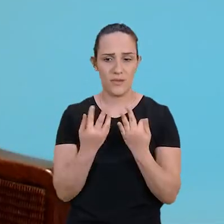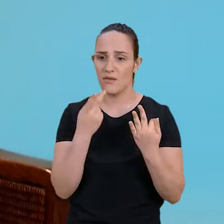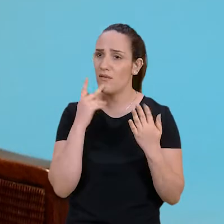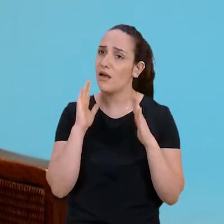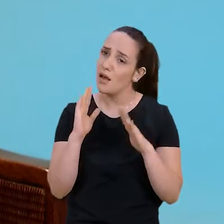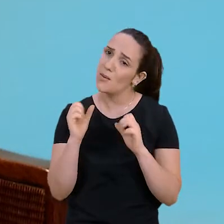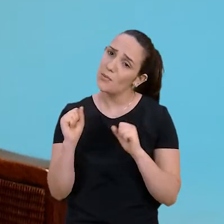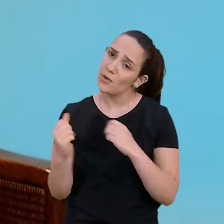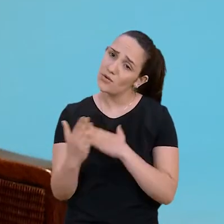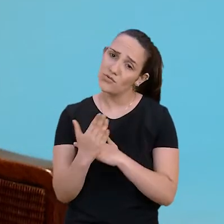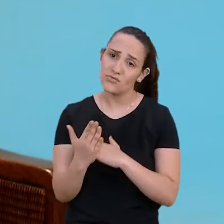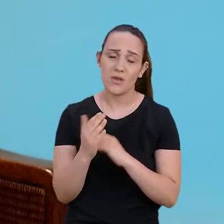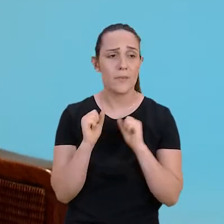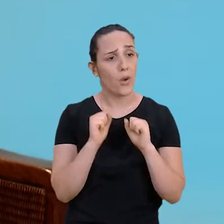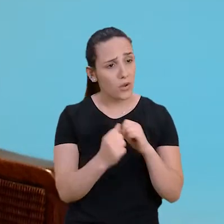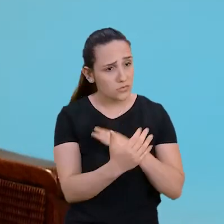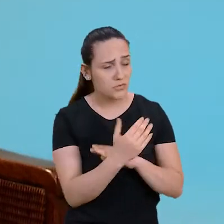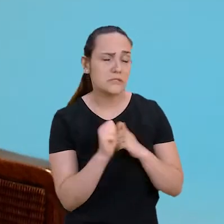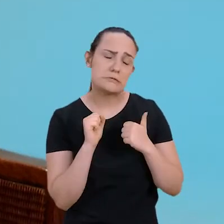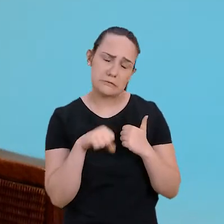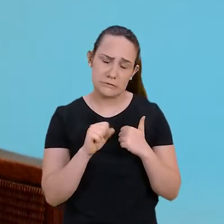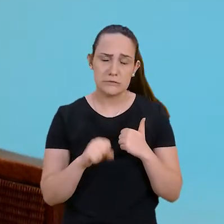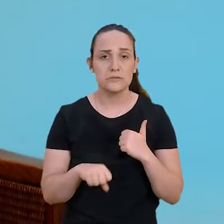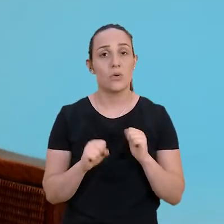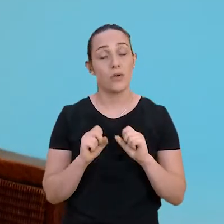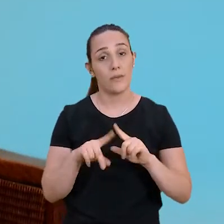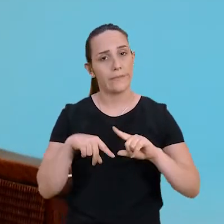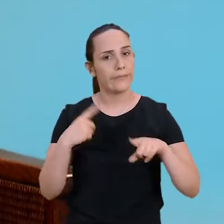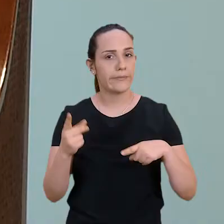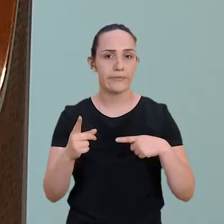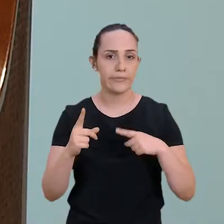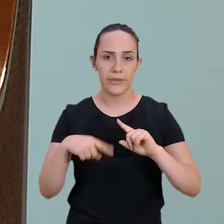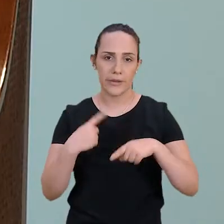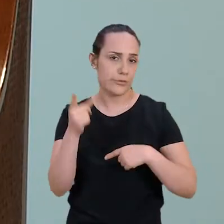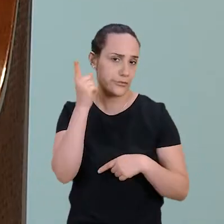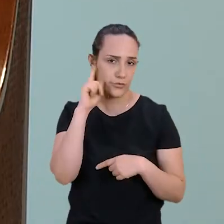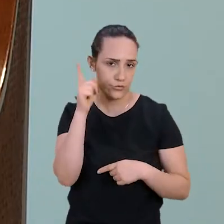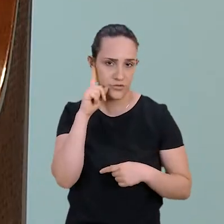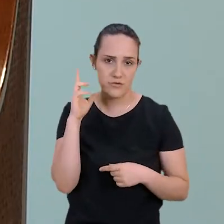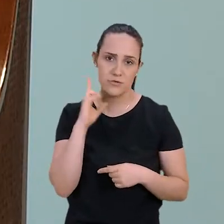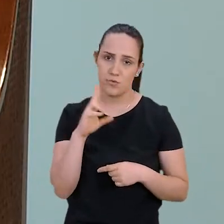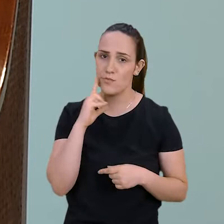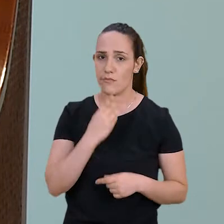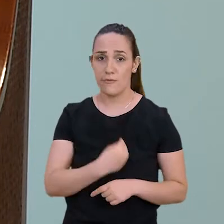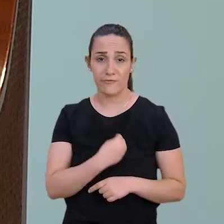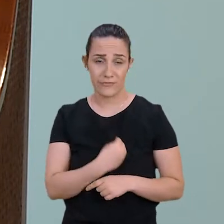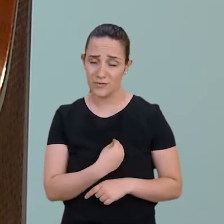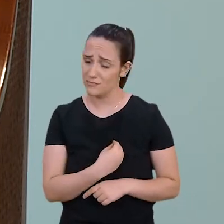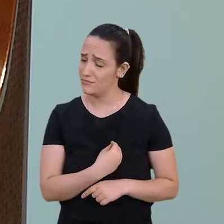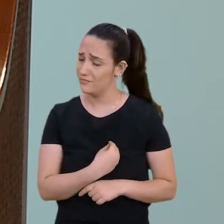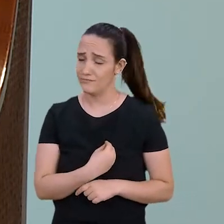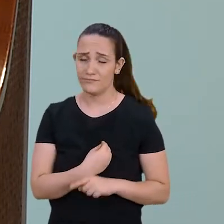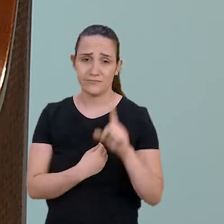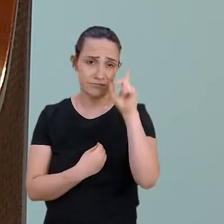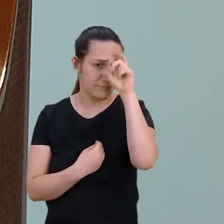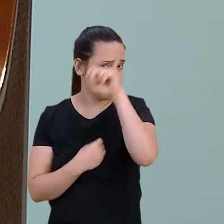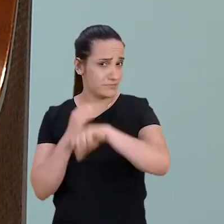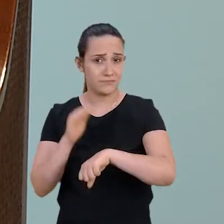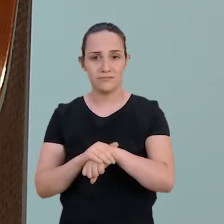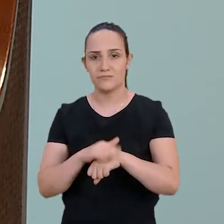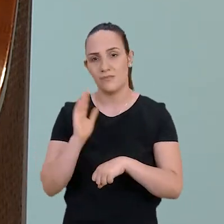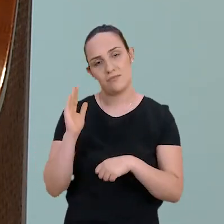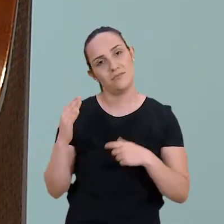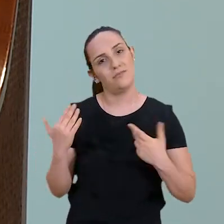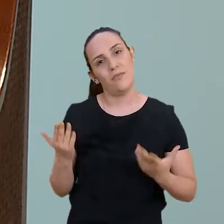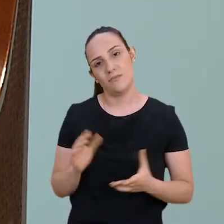mas aí vem o dia a dia, né, que é o que a gente estava conversando ali antes de começar o programa. Vem o dia a dia, e o dia a dia é isso que